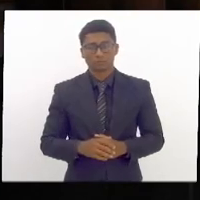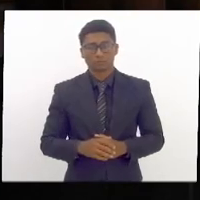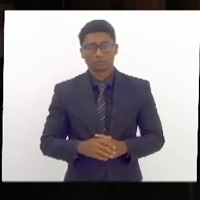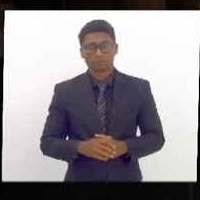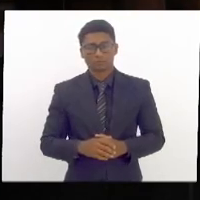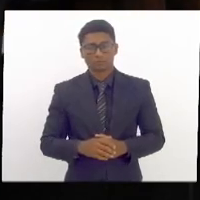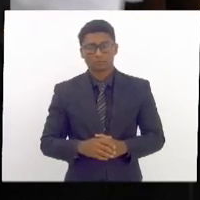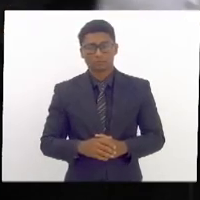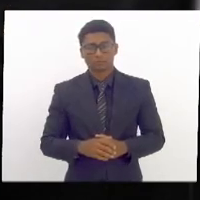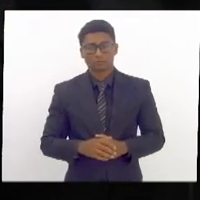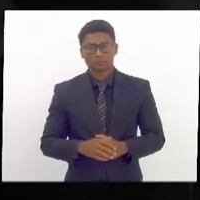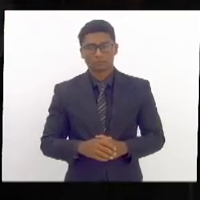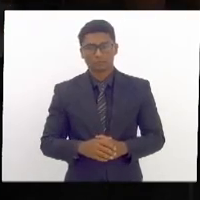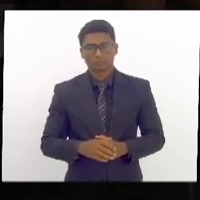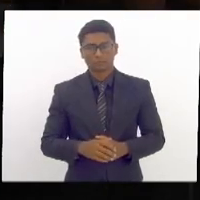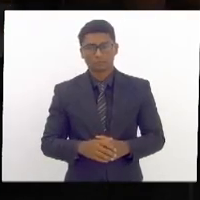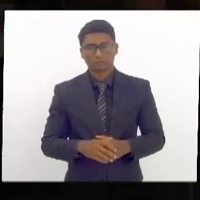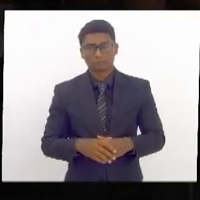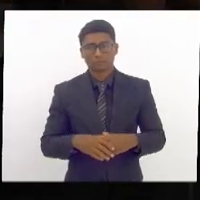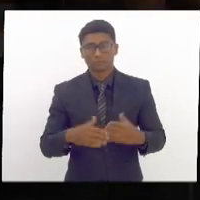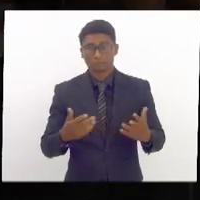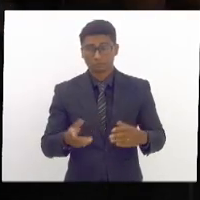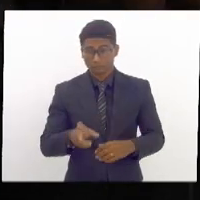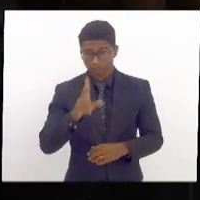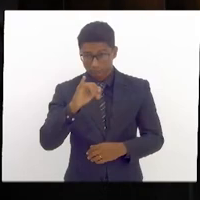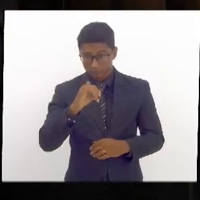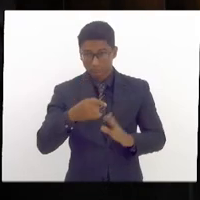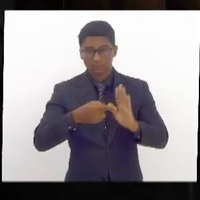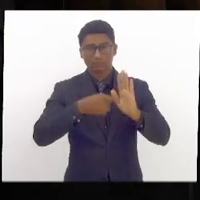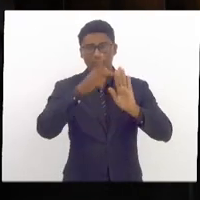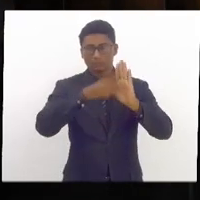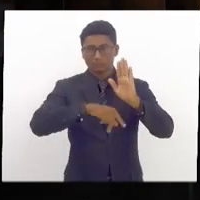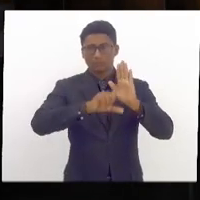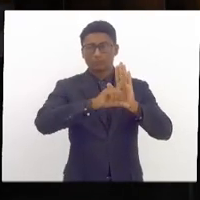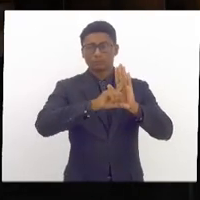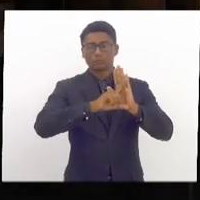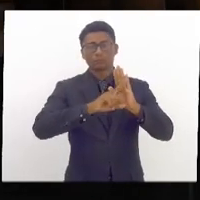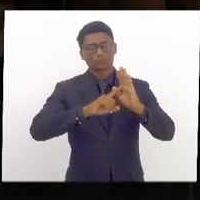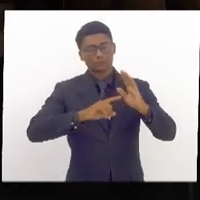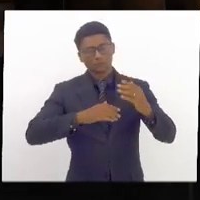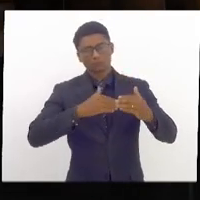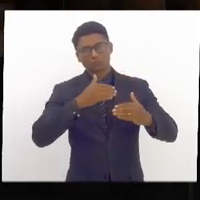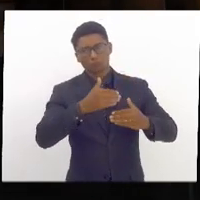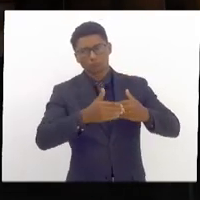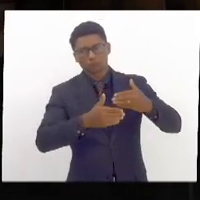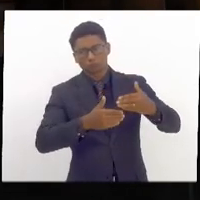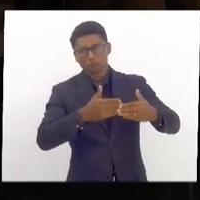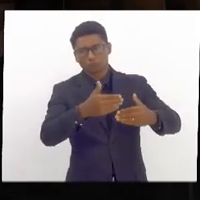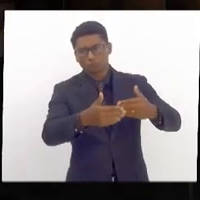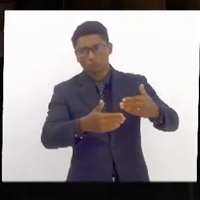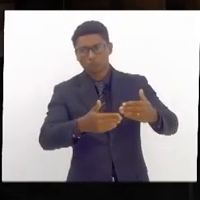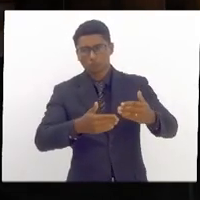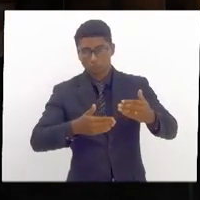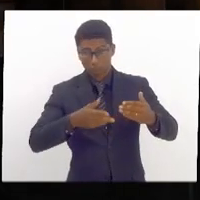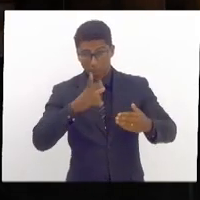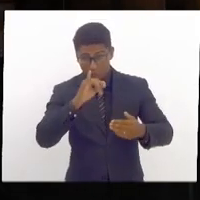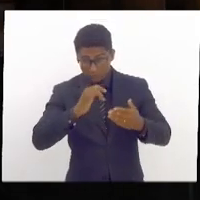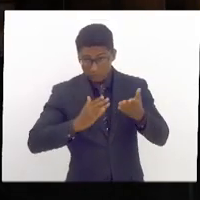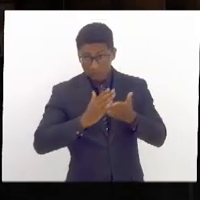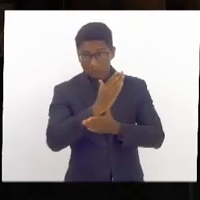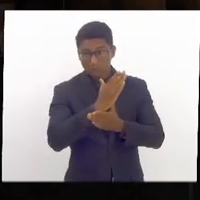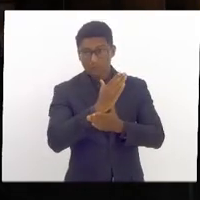no que diz respeito a um eventual avanço da matéria a ser regulamentada a posteriori, o projeto fala